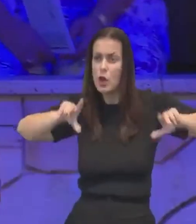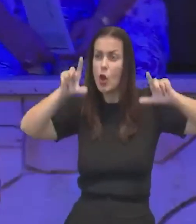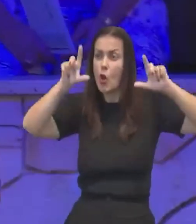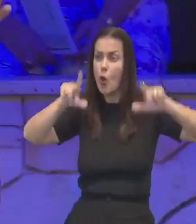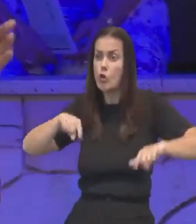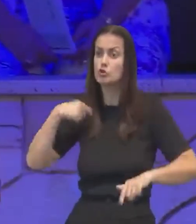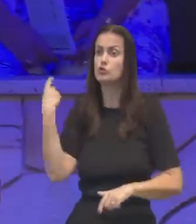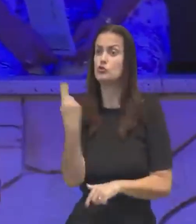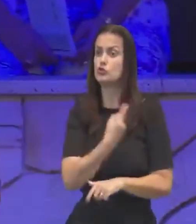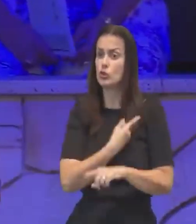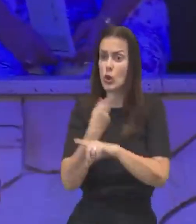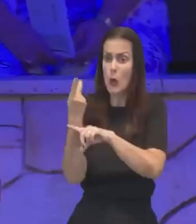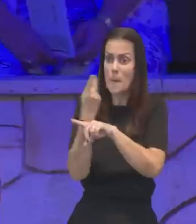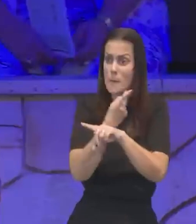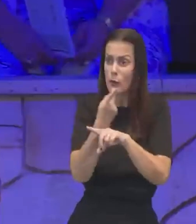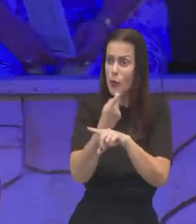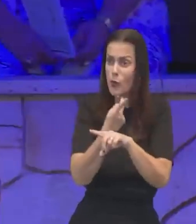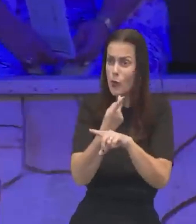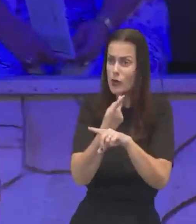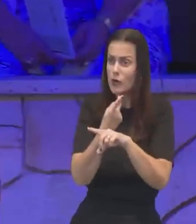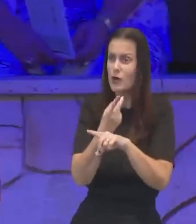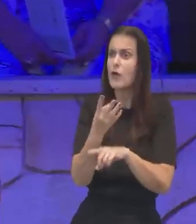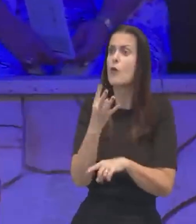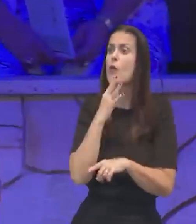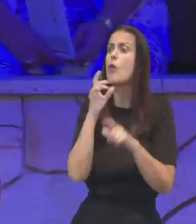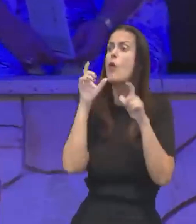Em tantas religiões,